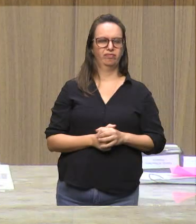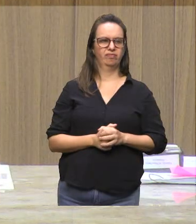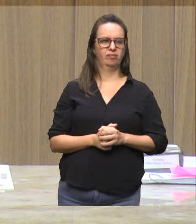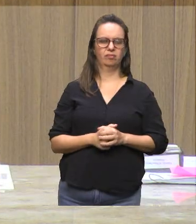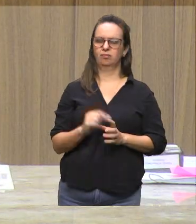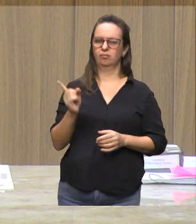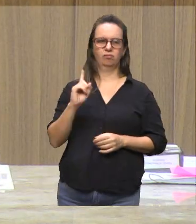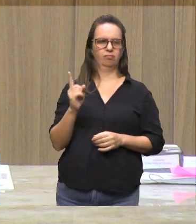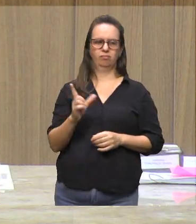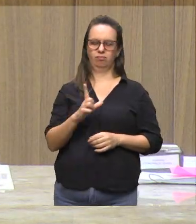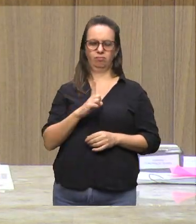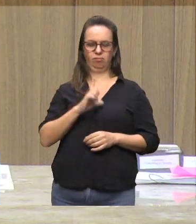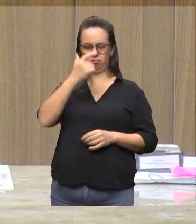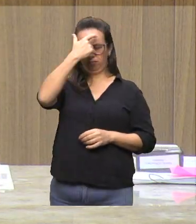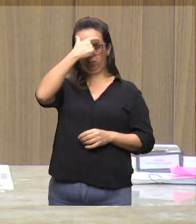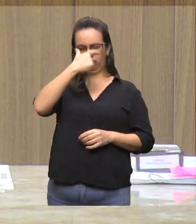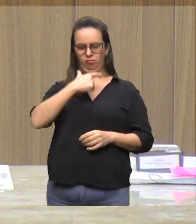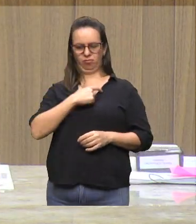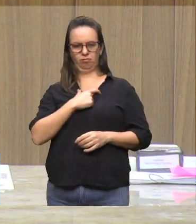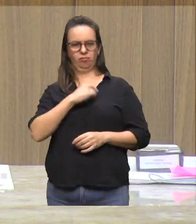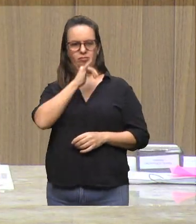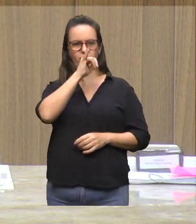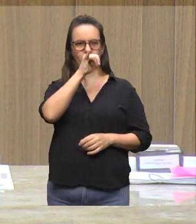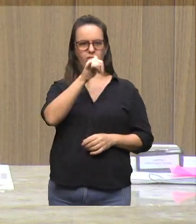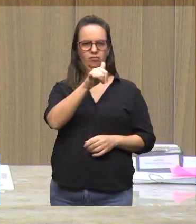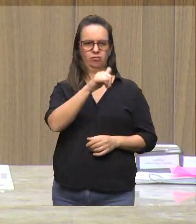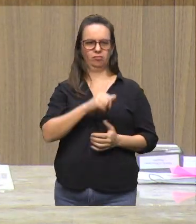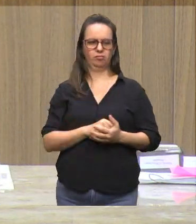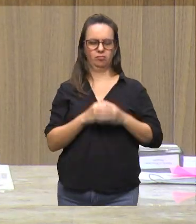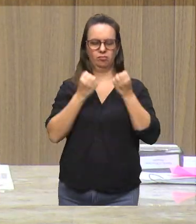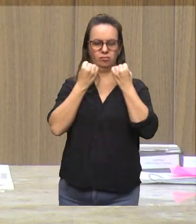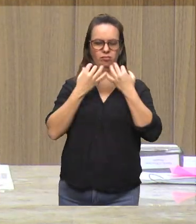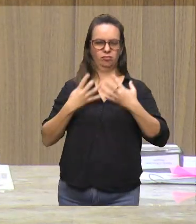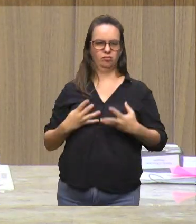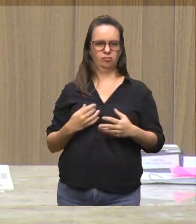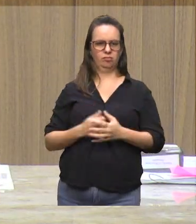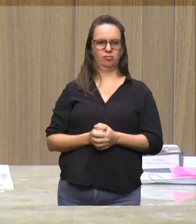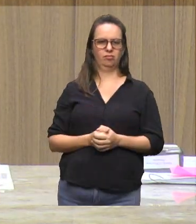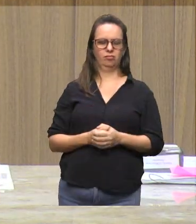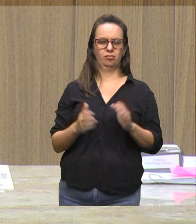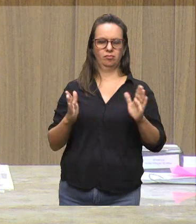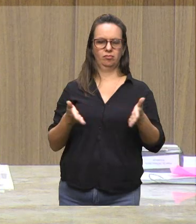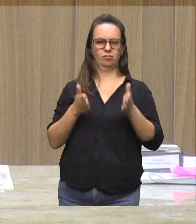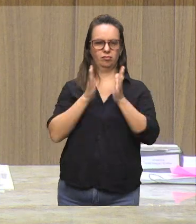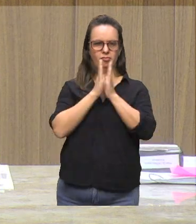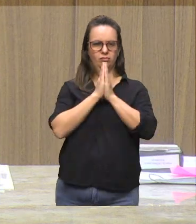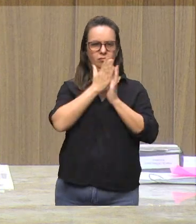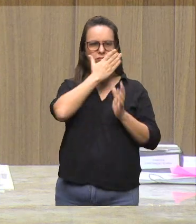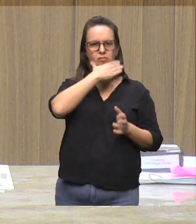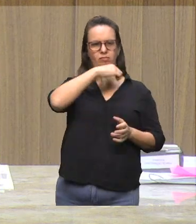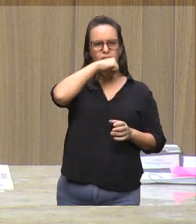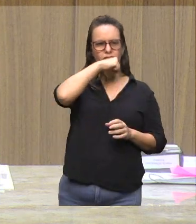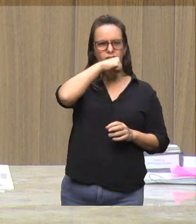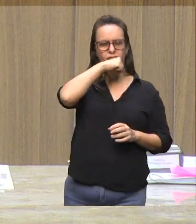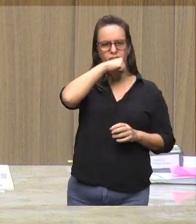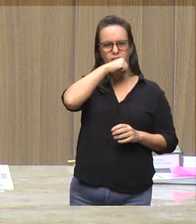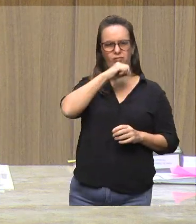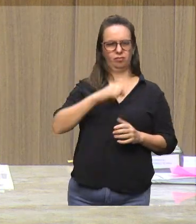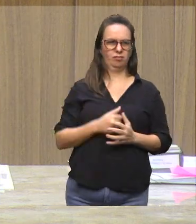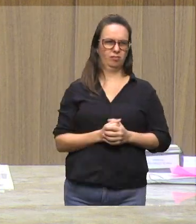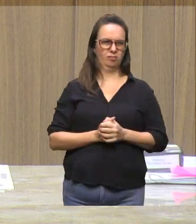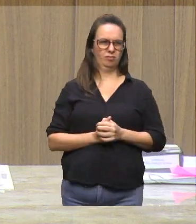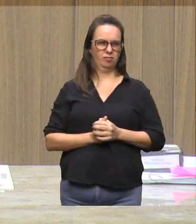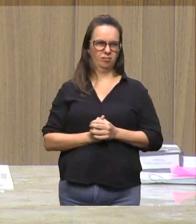havendo oradores para falar em explicação pessoal, passaremos para a oração do Pai Nosso. Pela ordem,